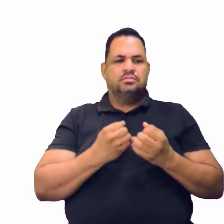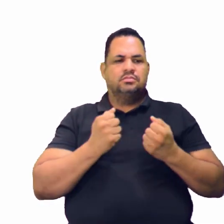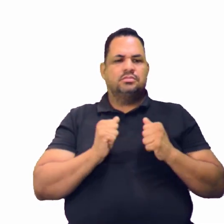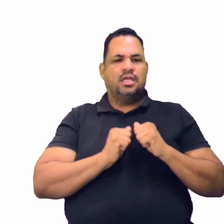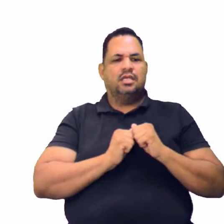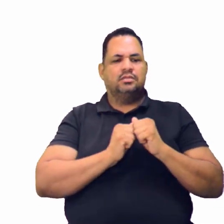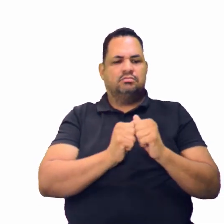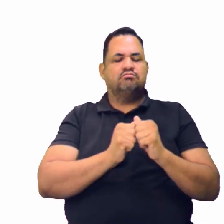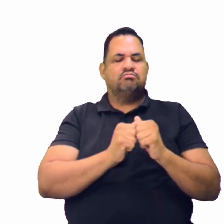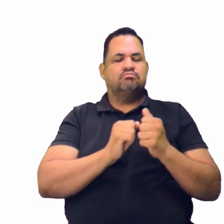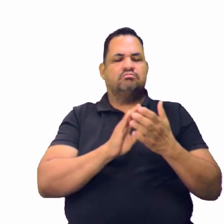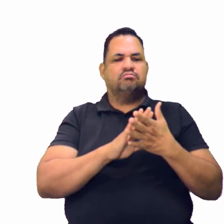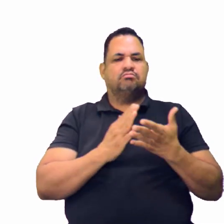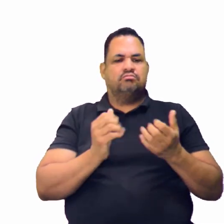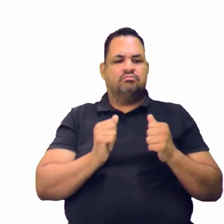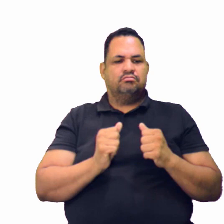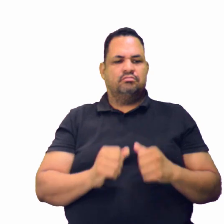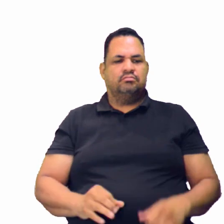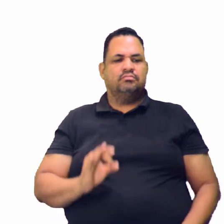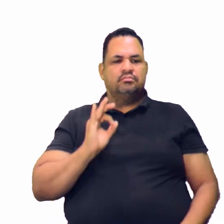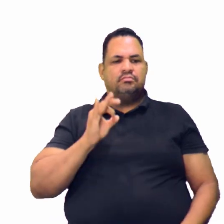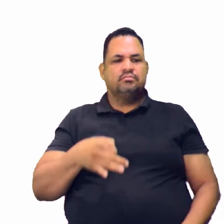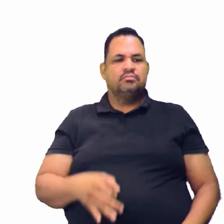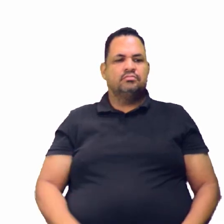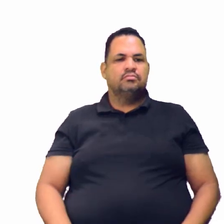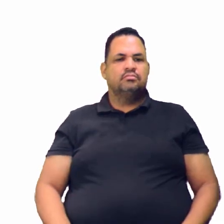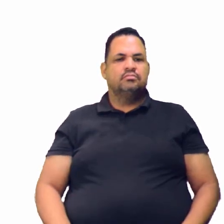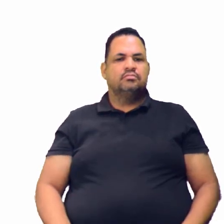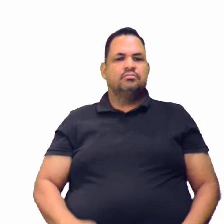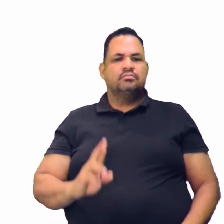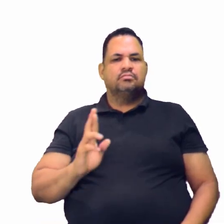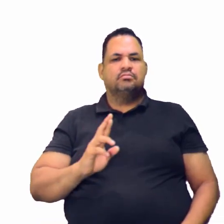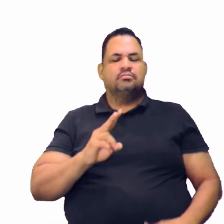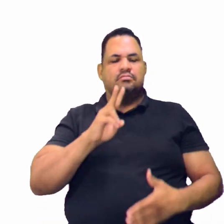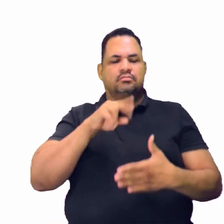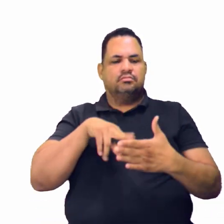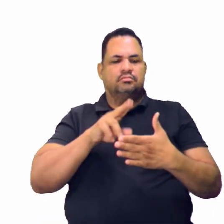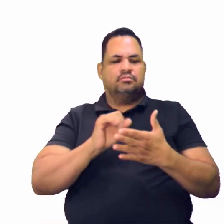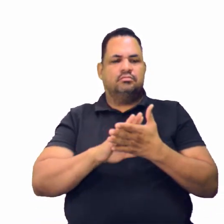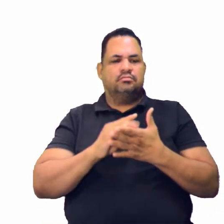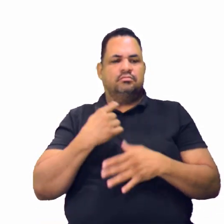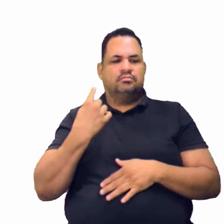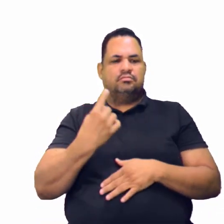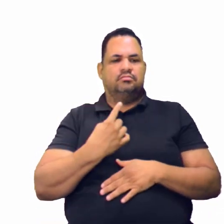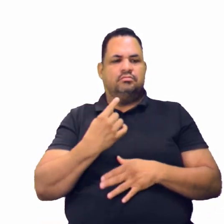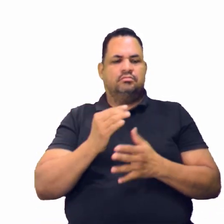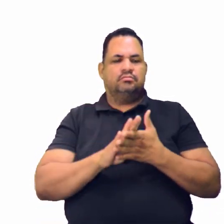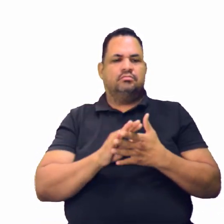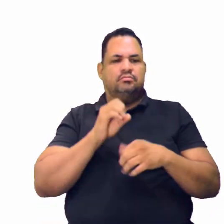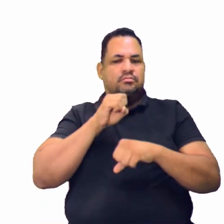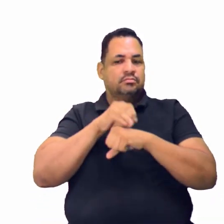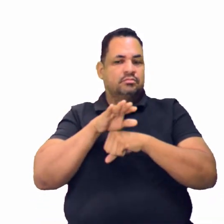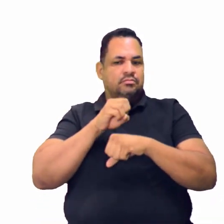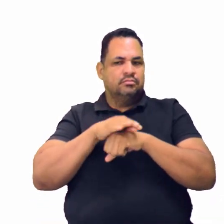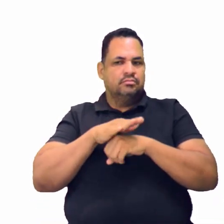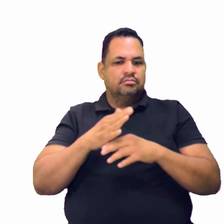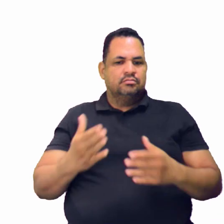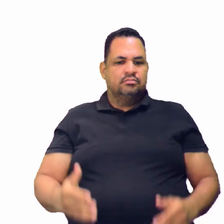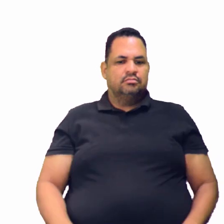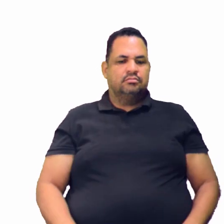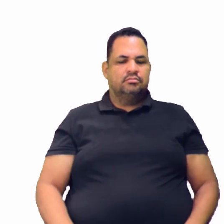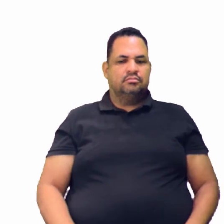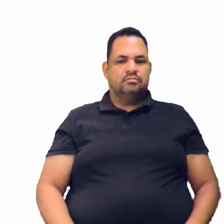bem acompanhado, tá certo? Quem lê nunca fica sozinho. Fica a dica, amada.